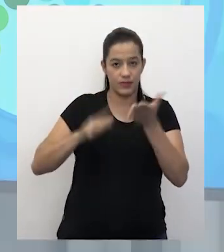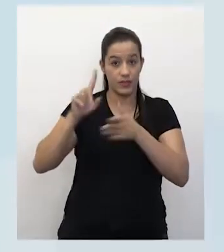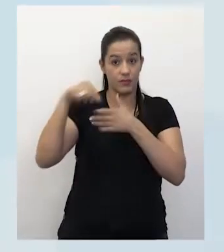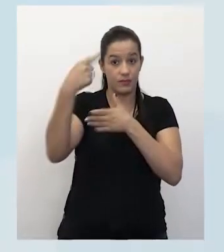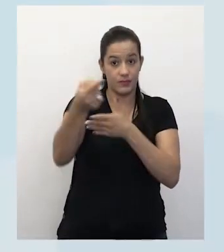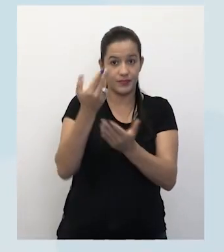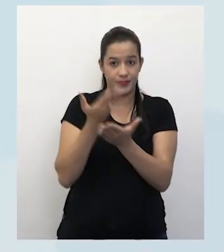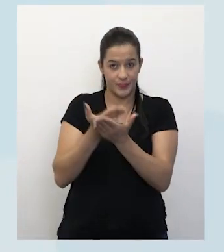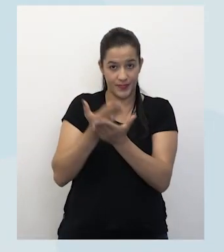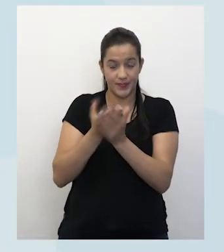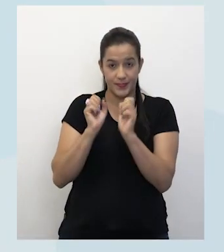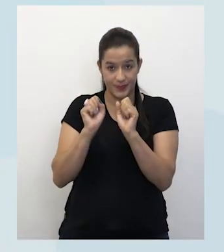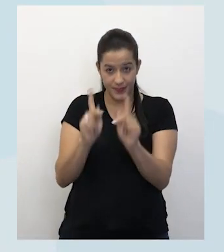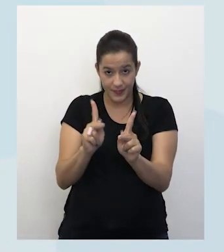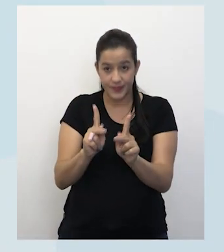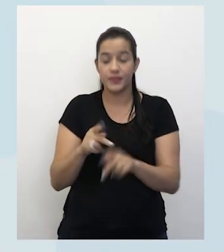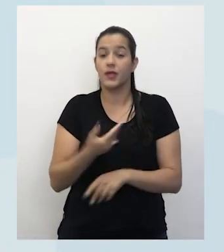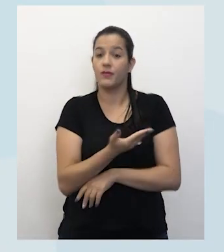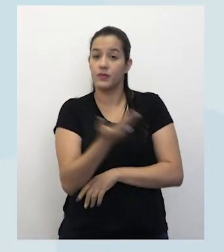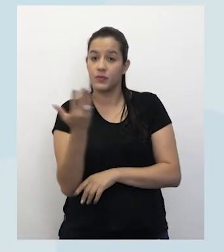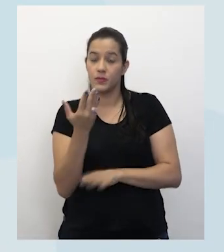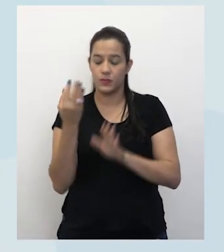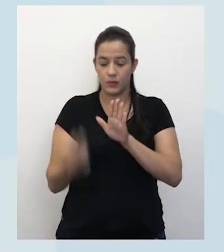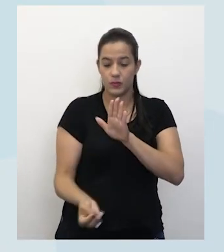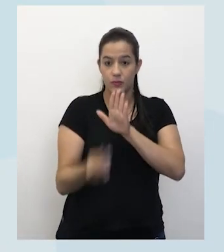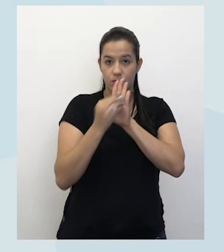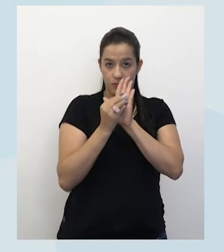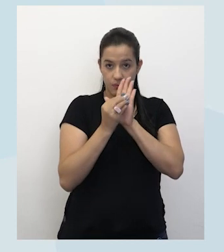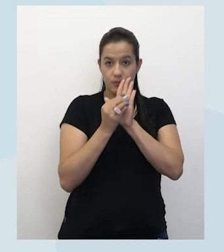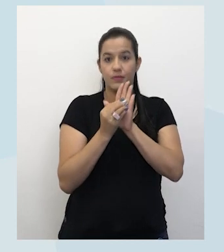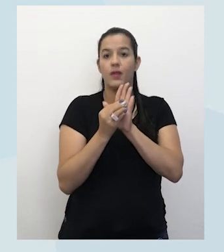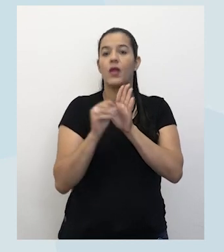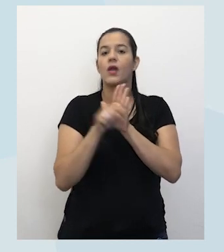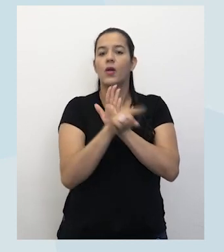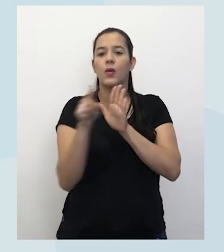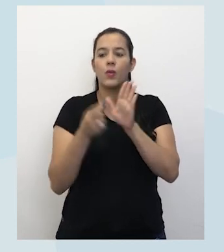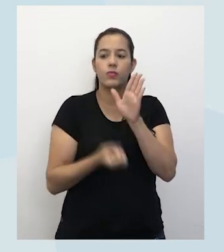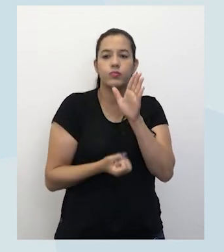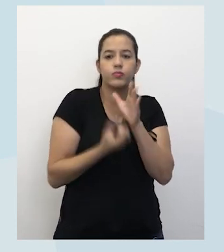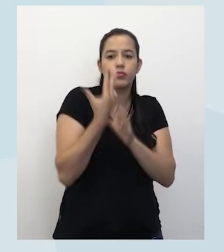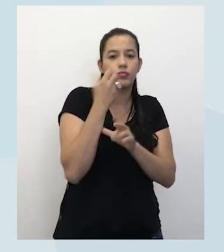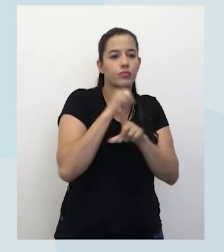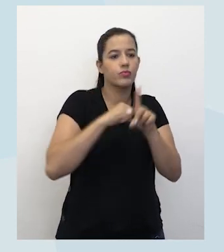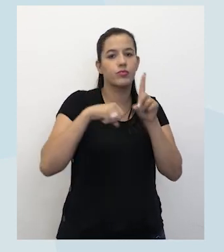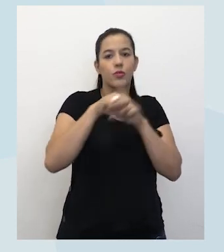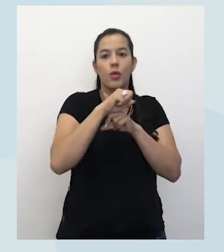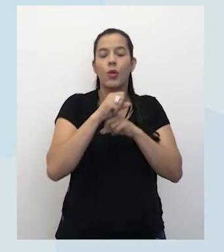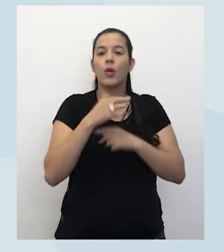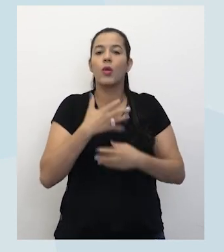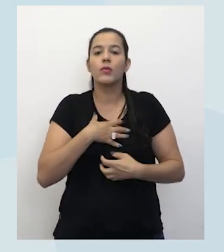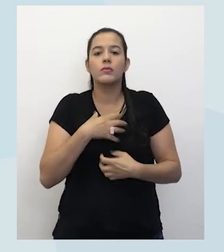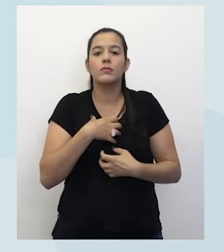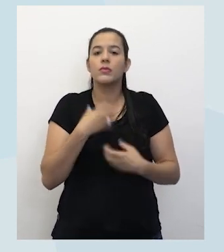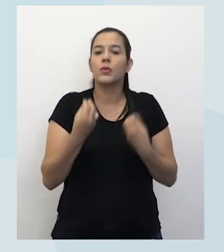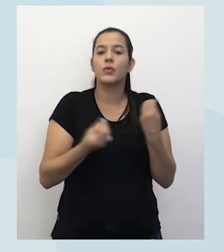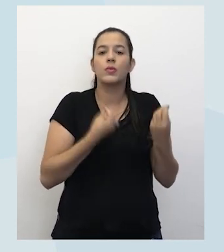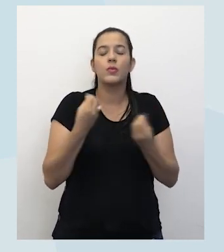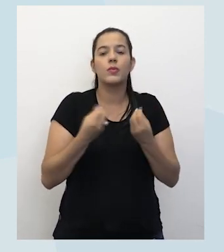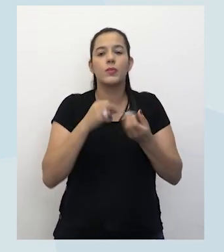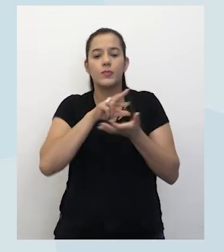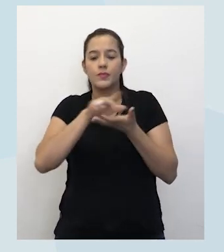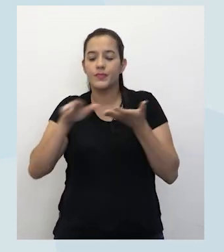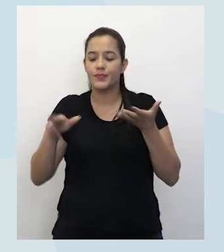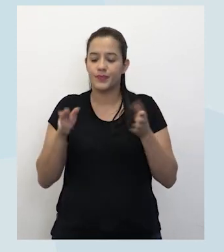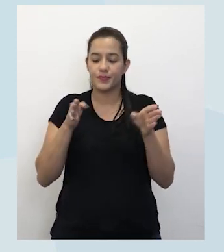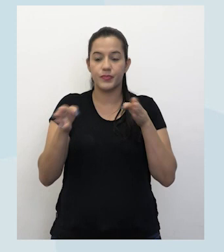bom? Vocês vão registrar, então, como é que essa competência socioemocional foi vivenciada durante o ano